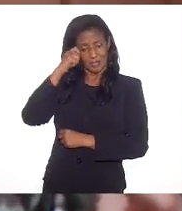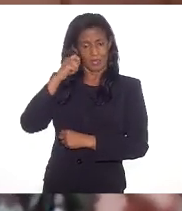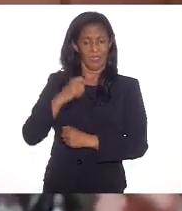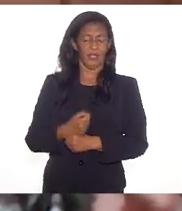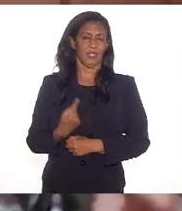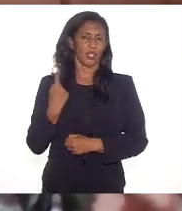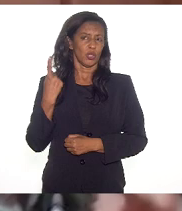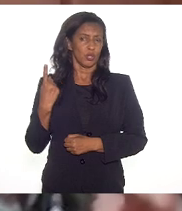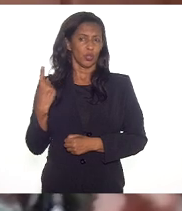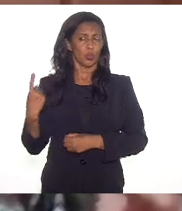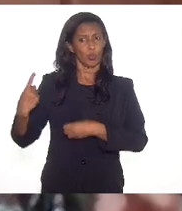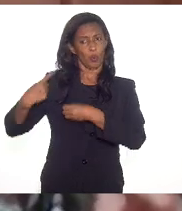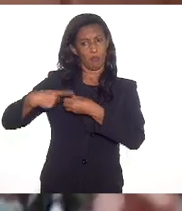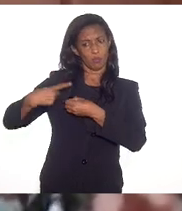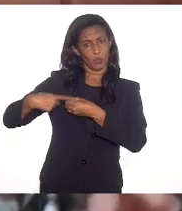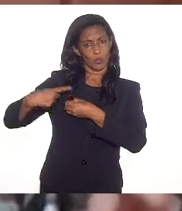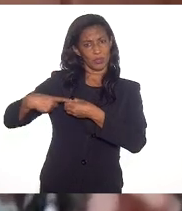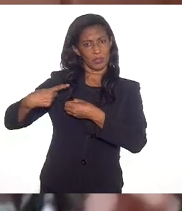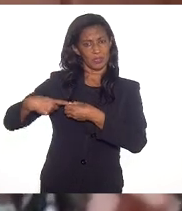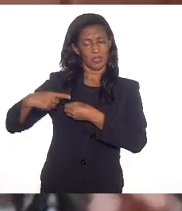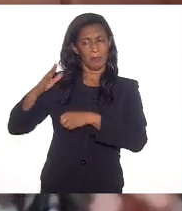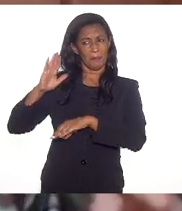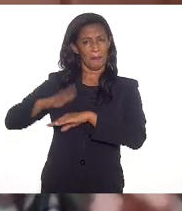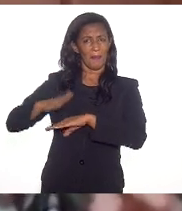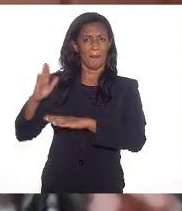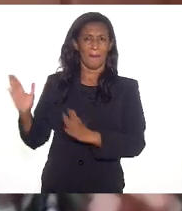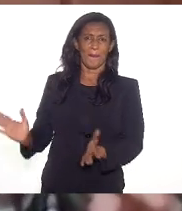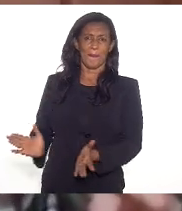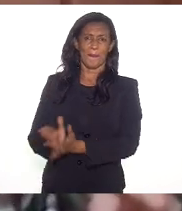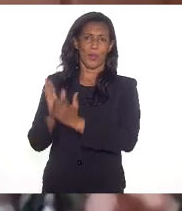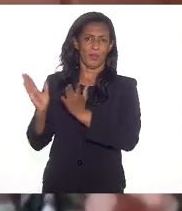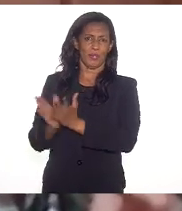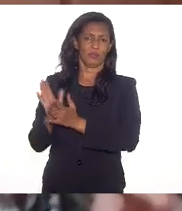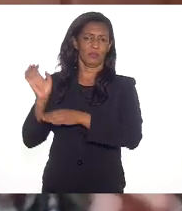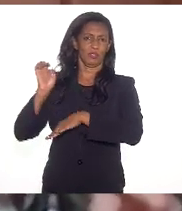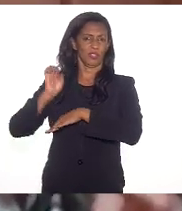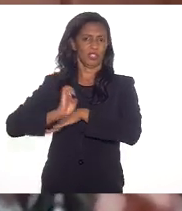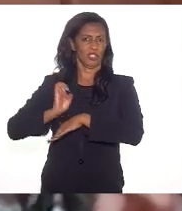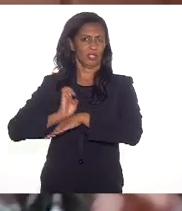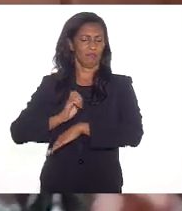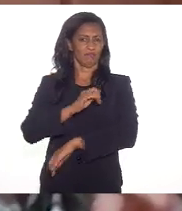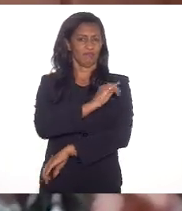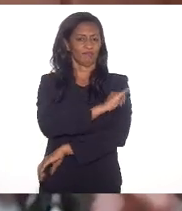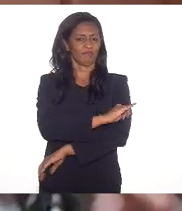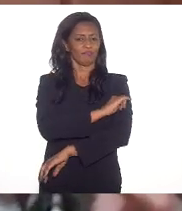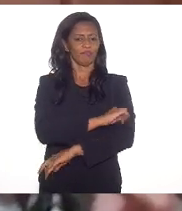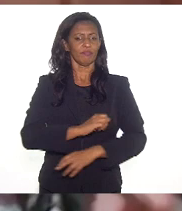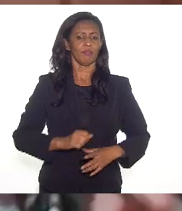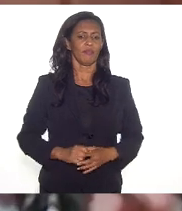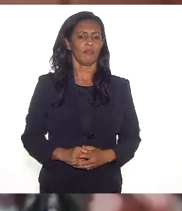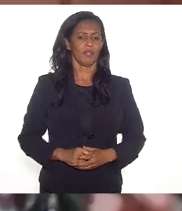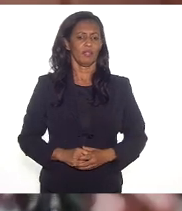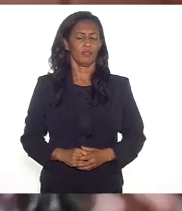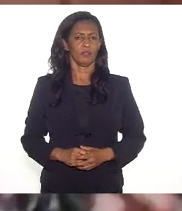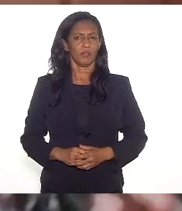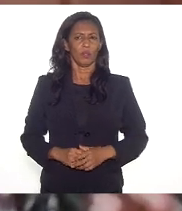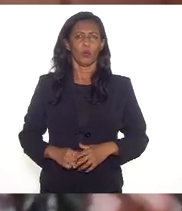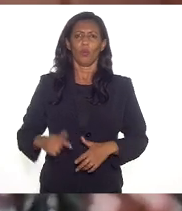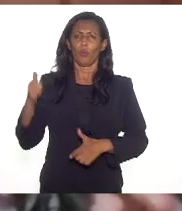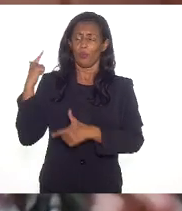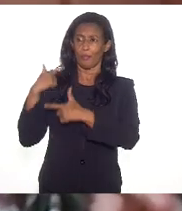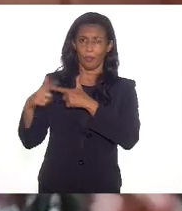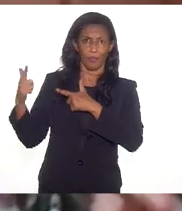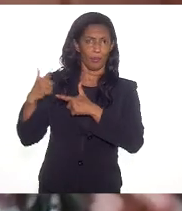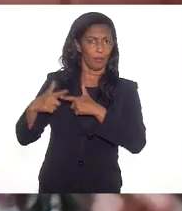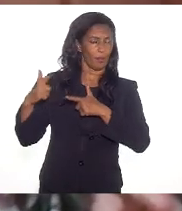dos municípios mais pobres do estado do Rio de Janeiro, com sérios